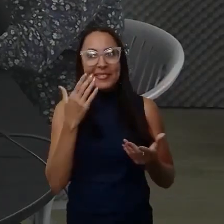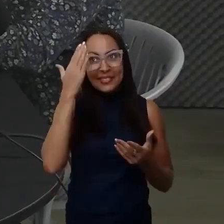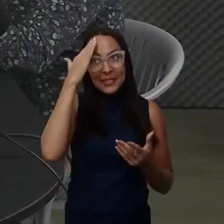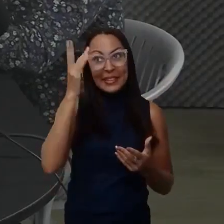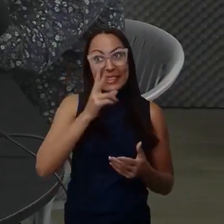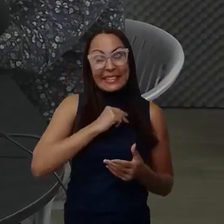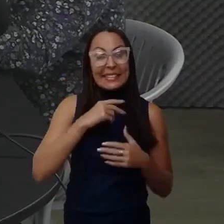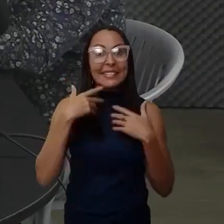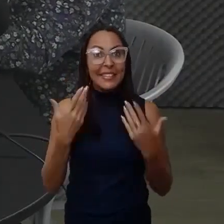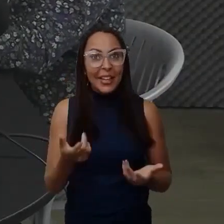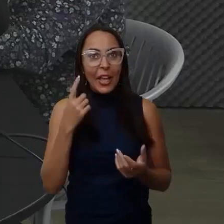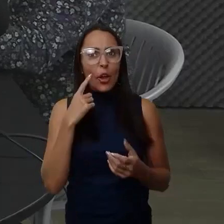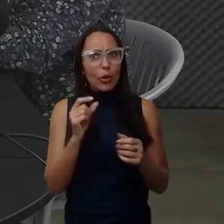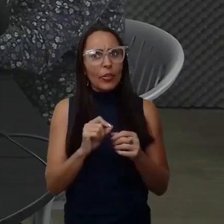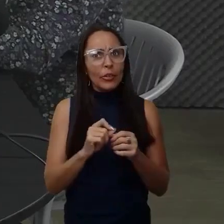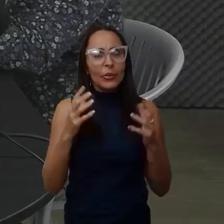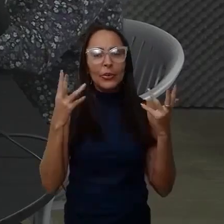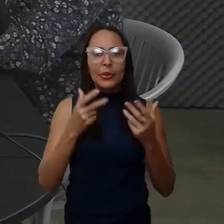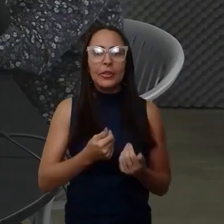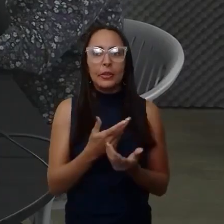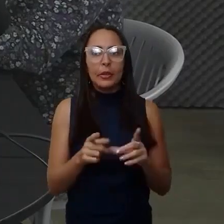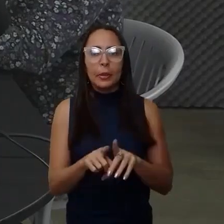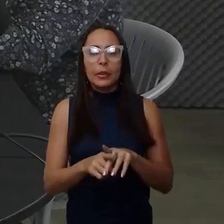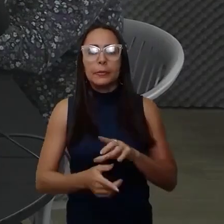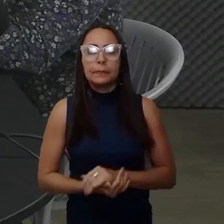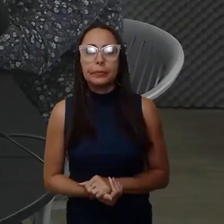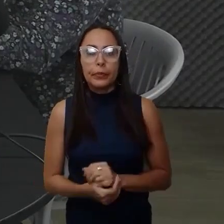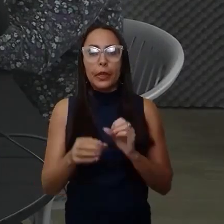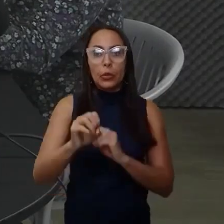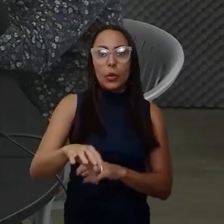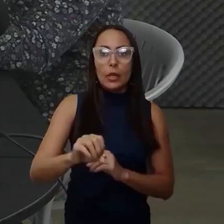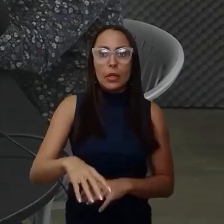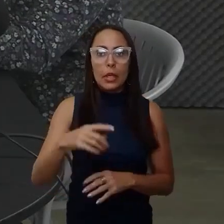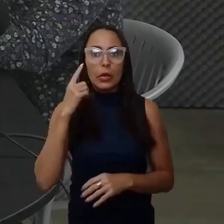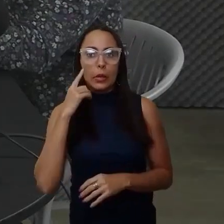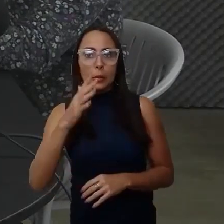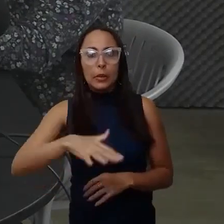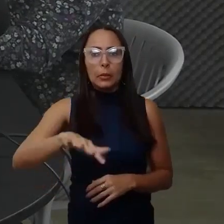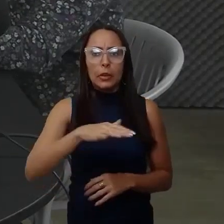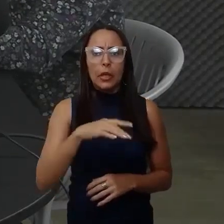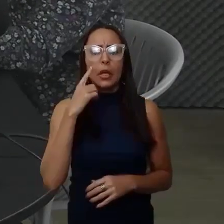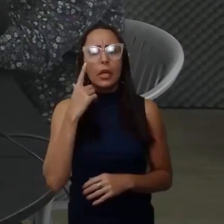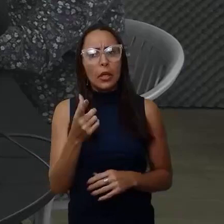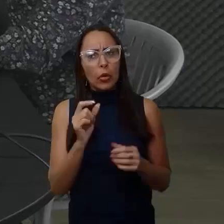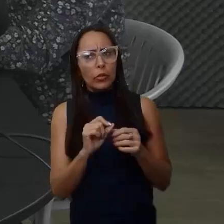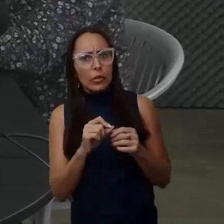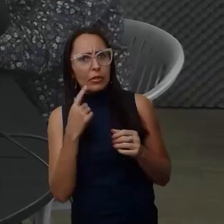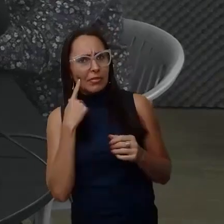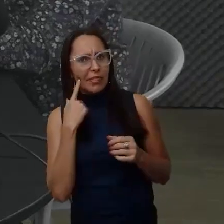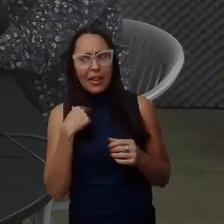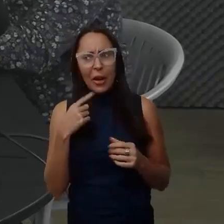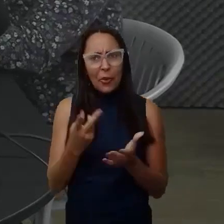muita coisa, né? A gente às vezes olha pra trás, às vezes eu pego coisas que eu produzo na educação, aí eu pego o texto, eu vou ler assim, nossa, eu fiz isso. Isso acontece